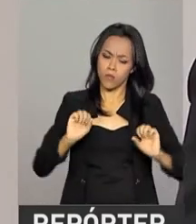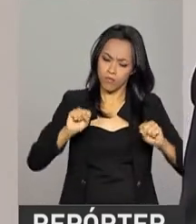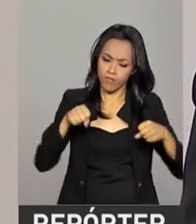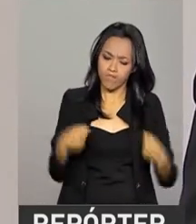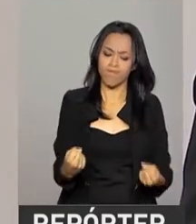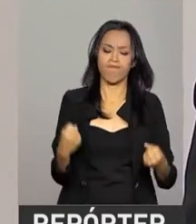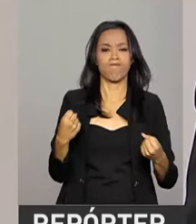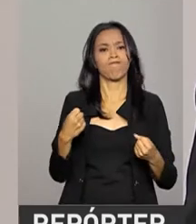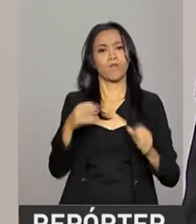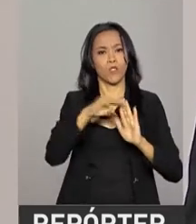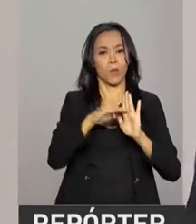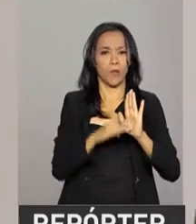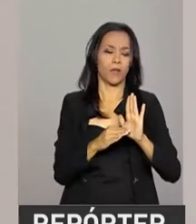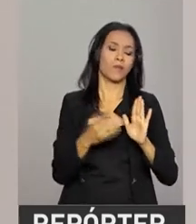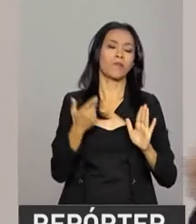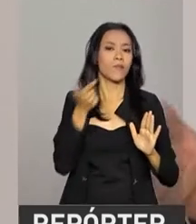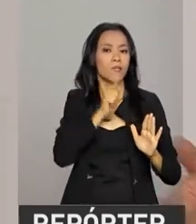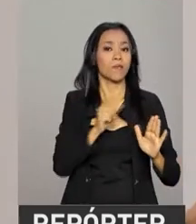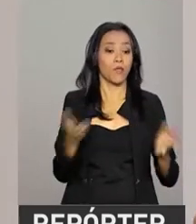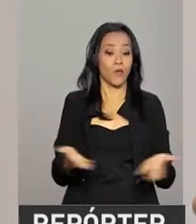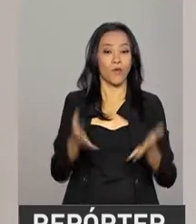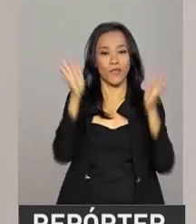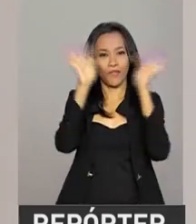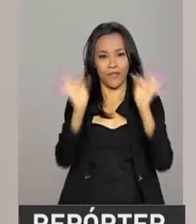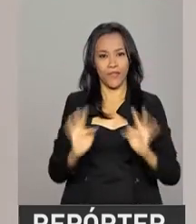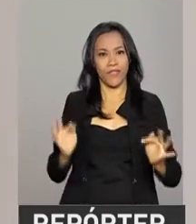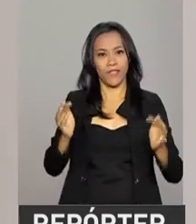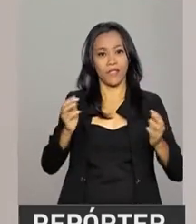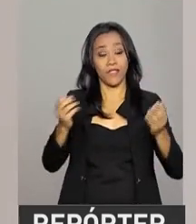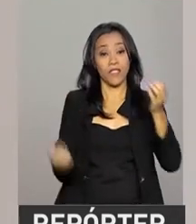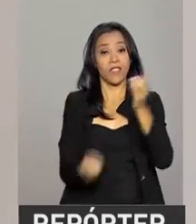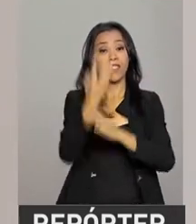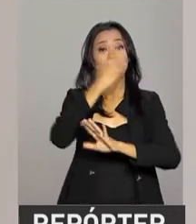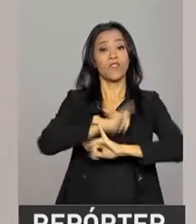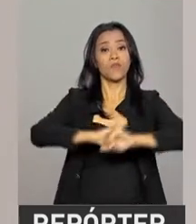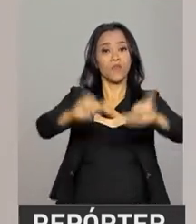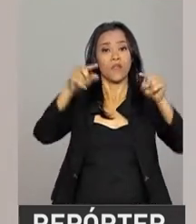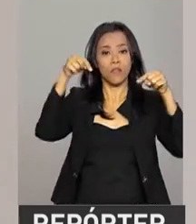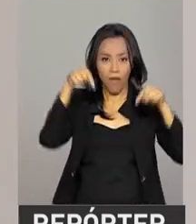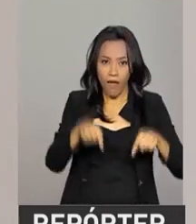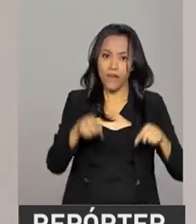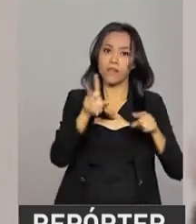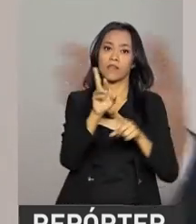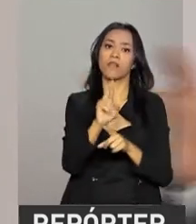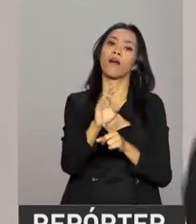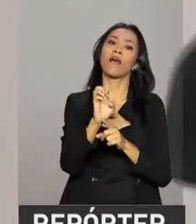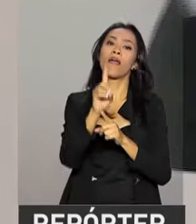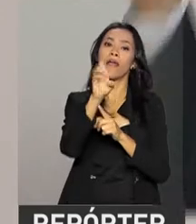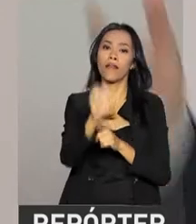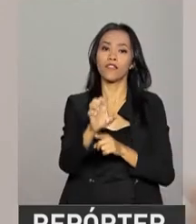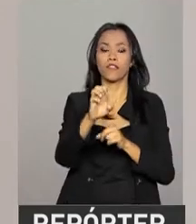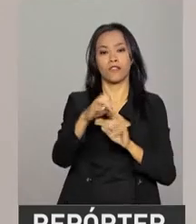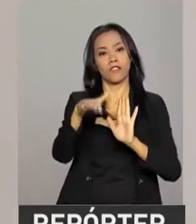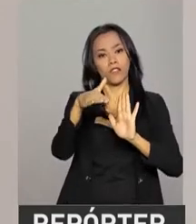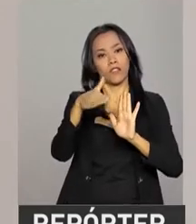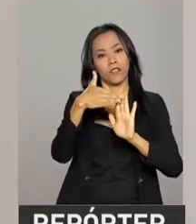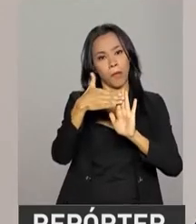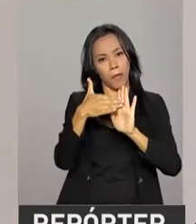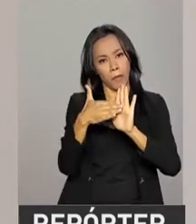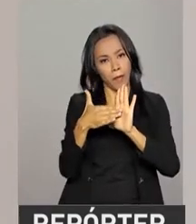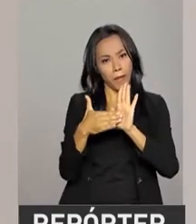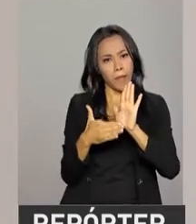hoje feliz aqui lançando essa rede que é um projeto realmente extraordinário eu não sei se tem similar